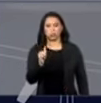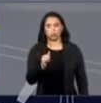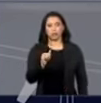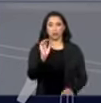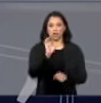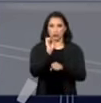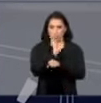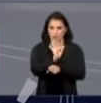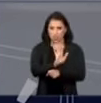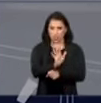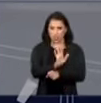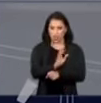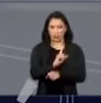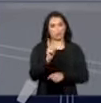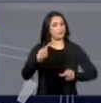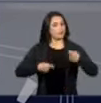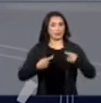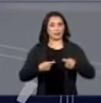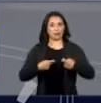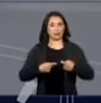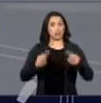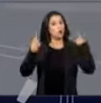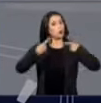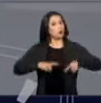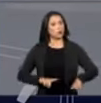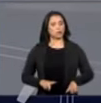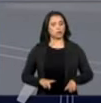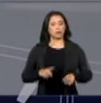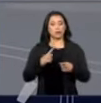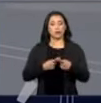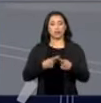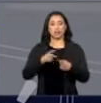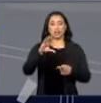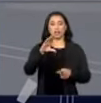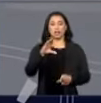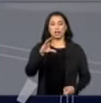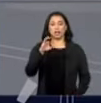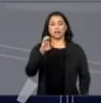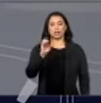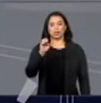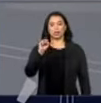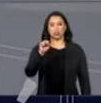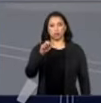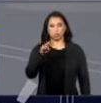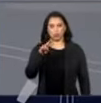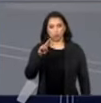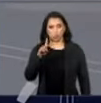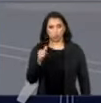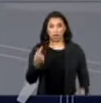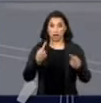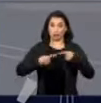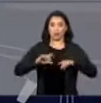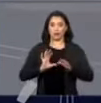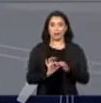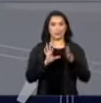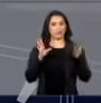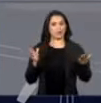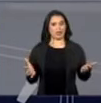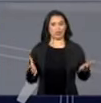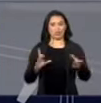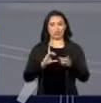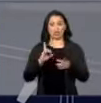se combate. Porque censura é manifestação de ausência de liberdades e